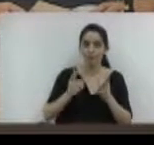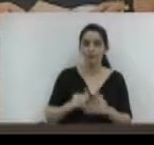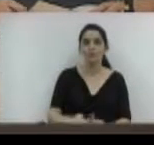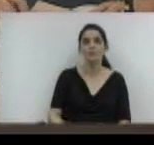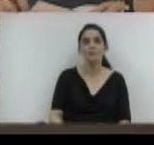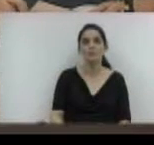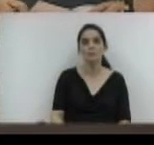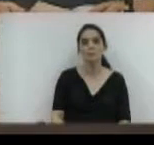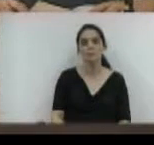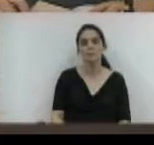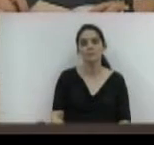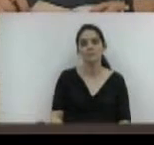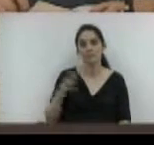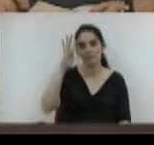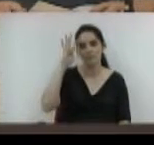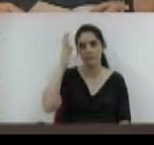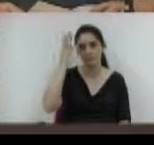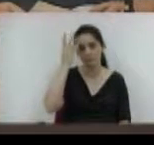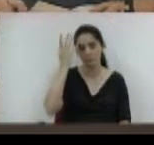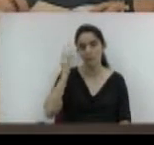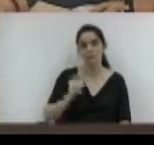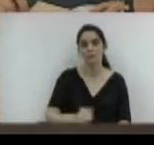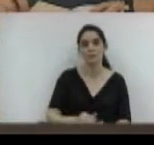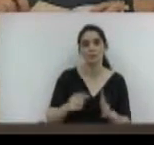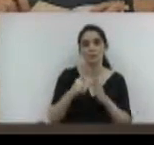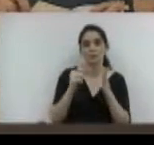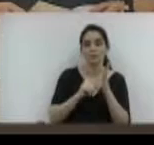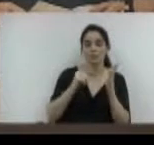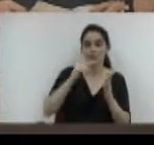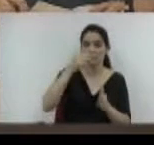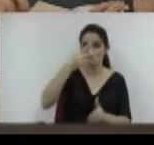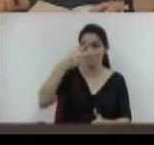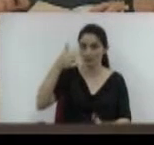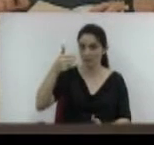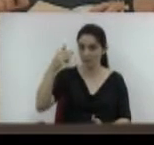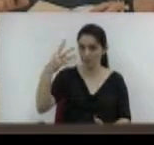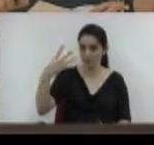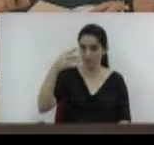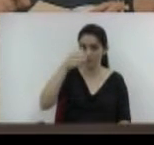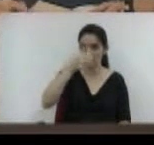341/2008, e artigos 313, 316,